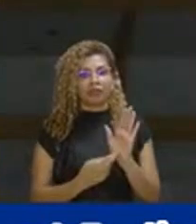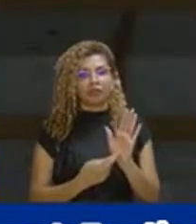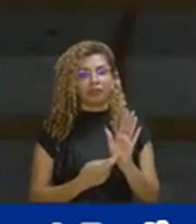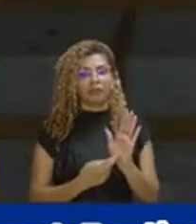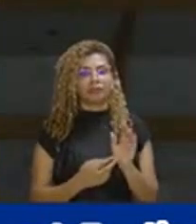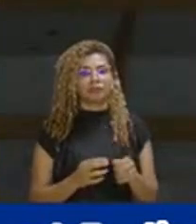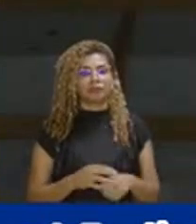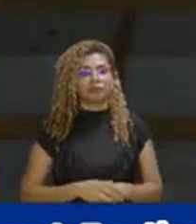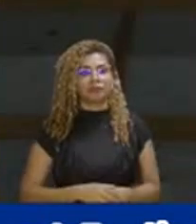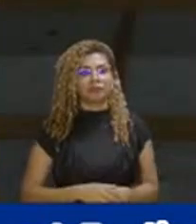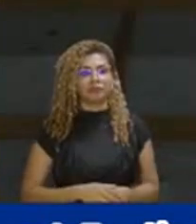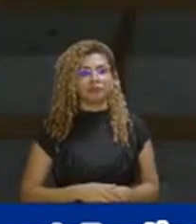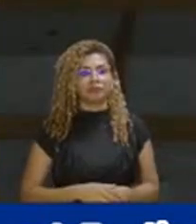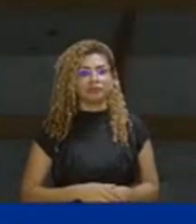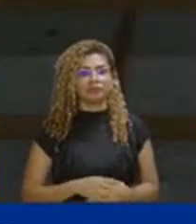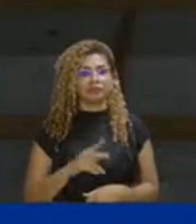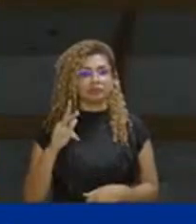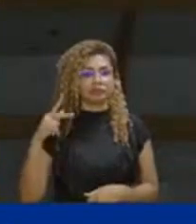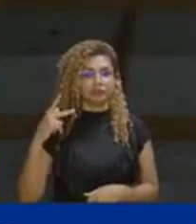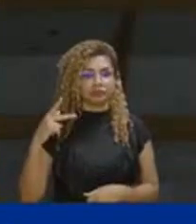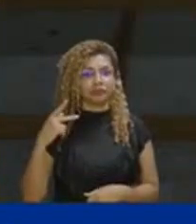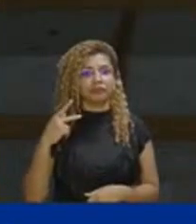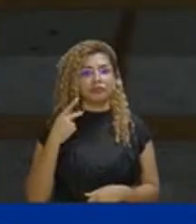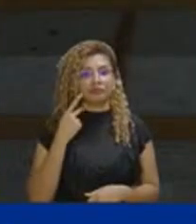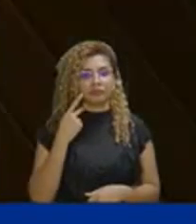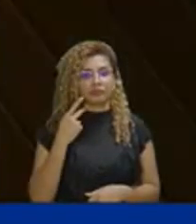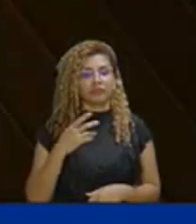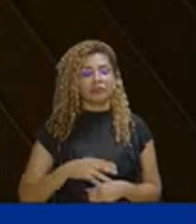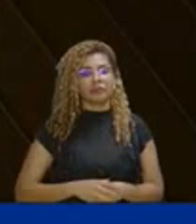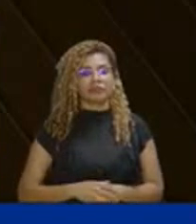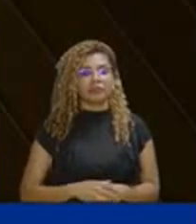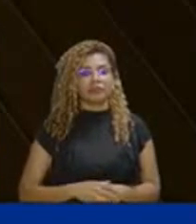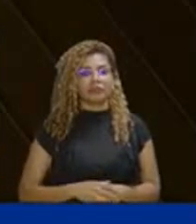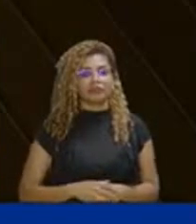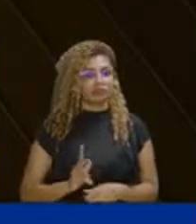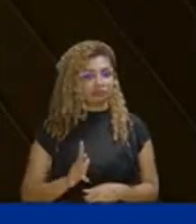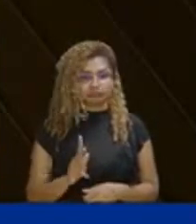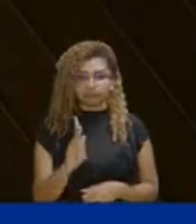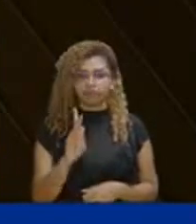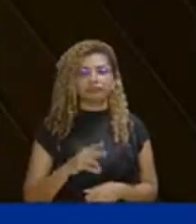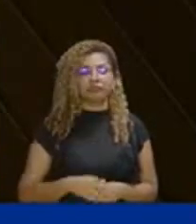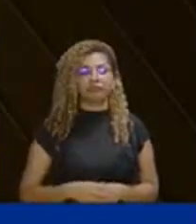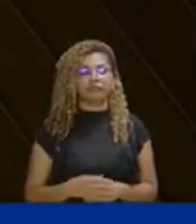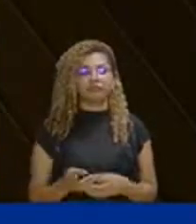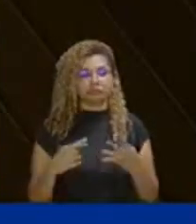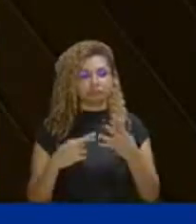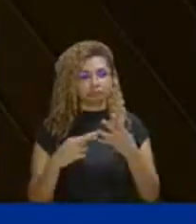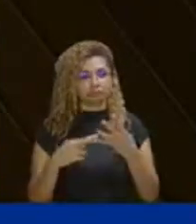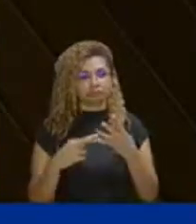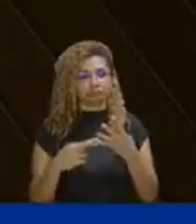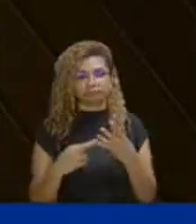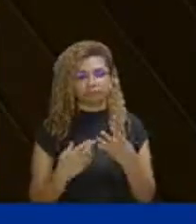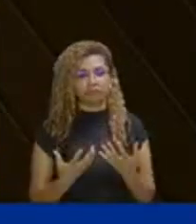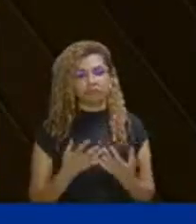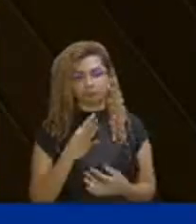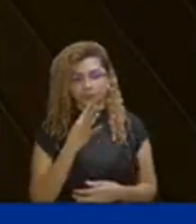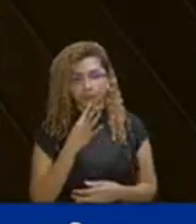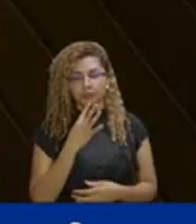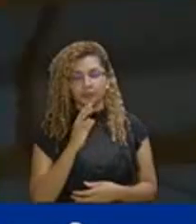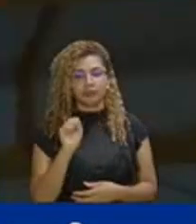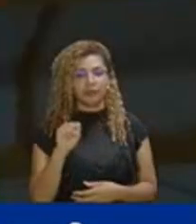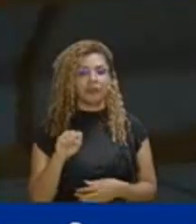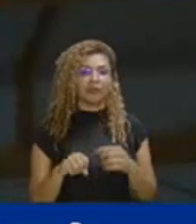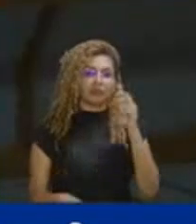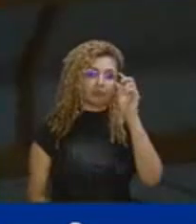Senhora Procuradora. Reitero os termos do parecer. Pode prosseguir, Excelência. O recurso é adequado e tempestivo, dele conheço.